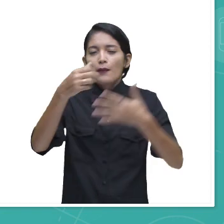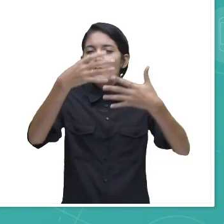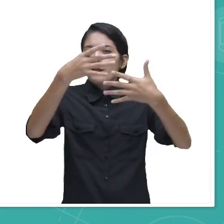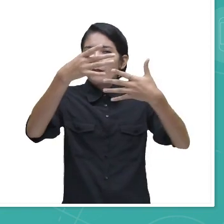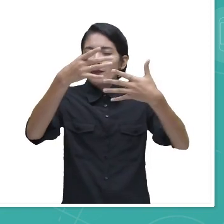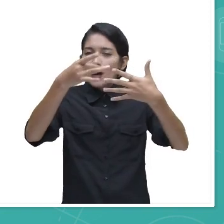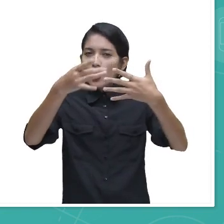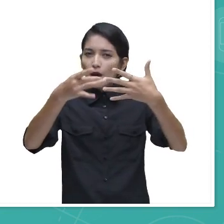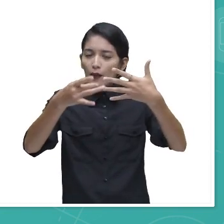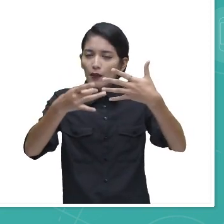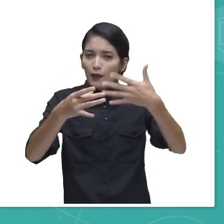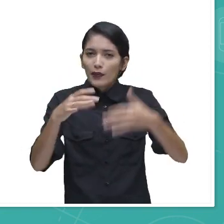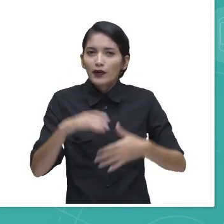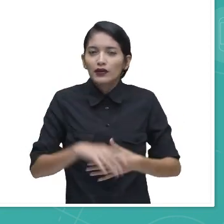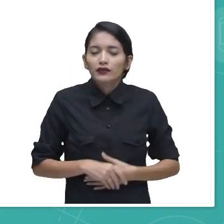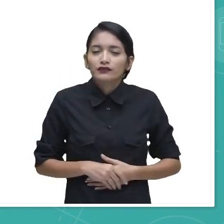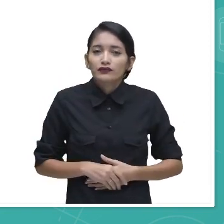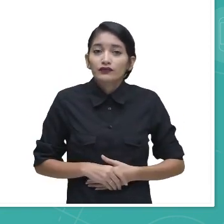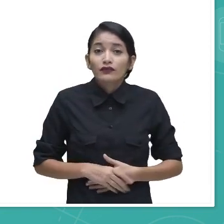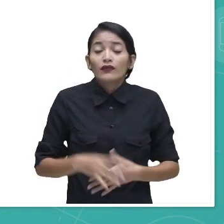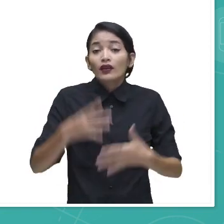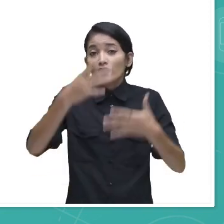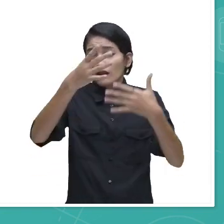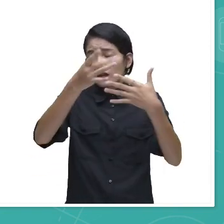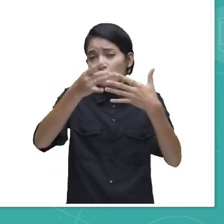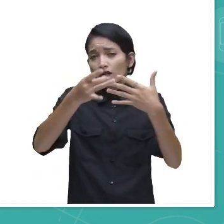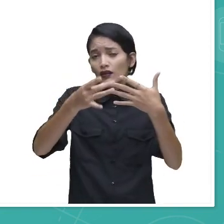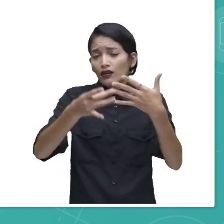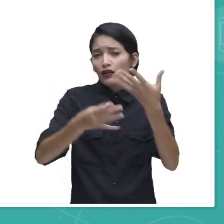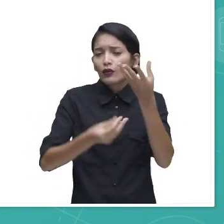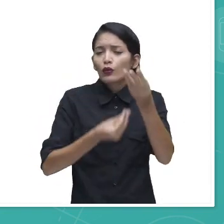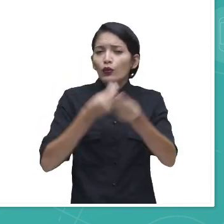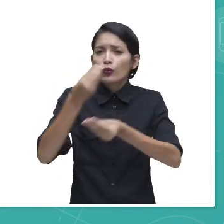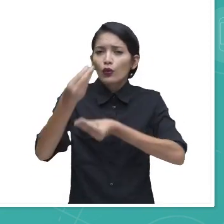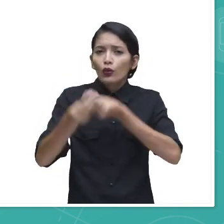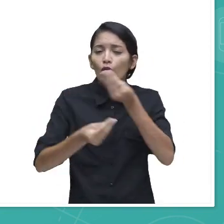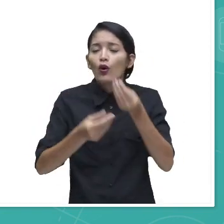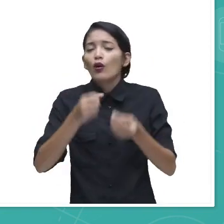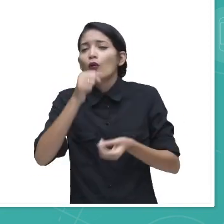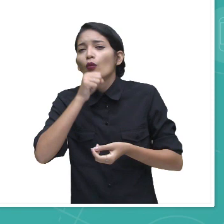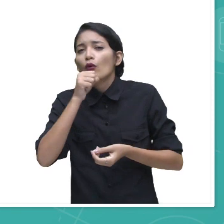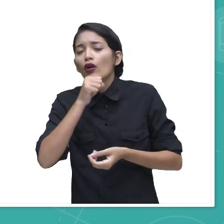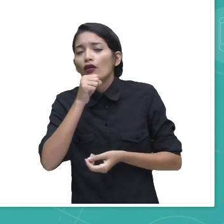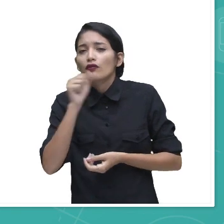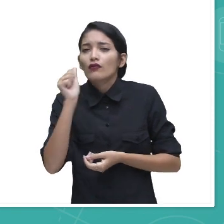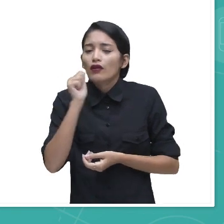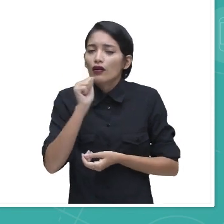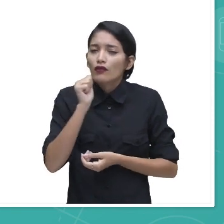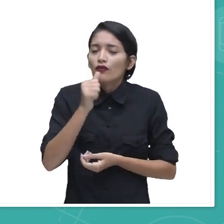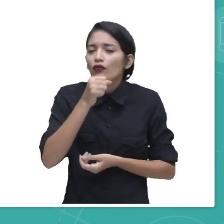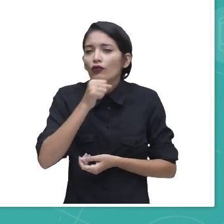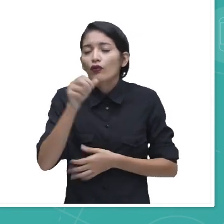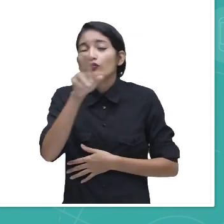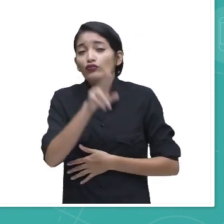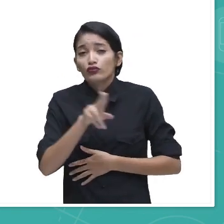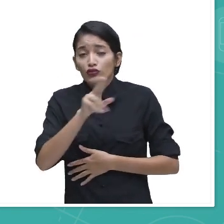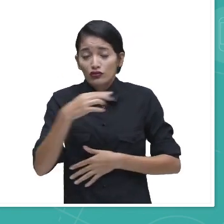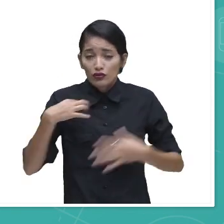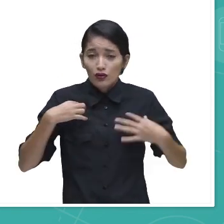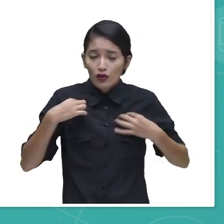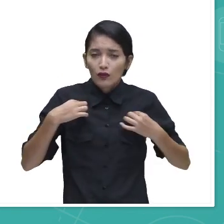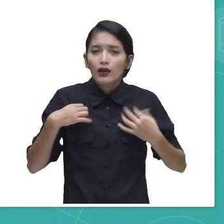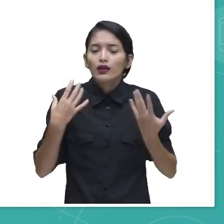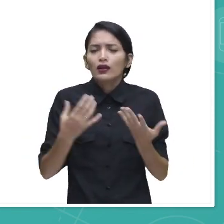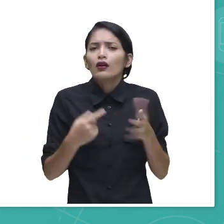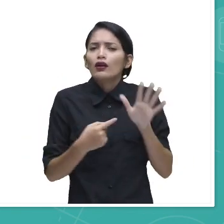quê? Porque ele está descrevendo como a vovó Maricota se veste. Então, no momento que a